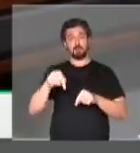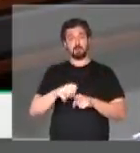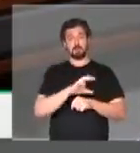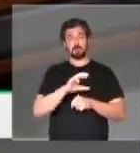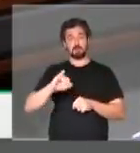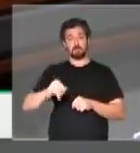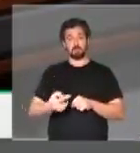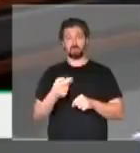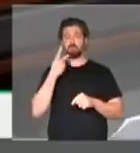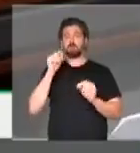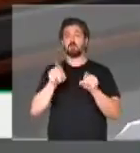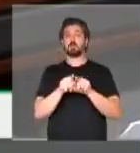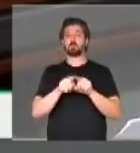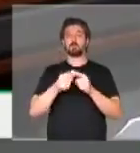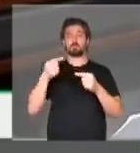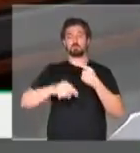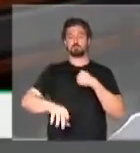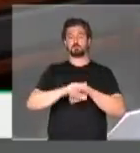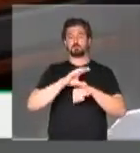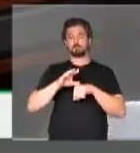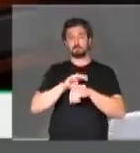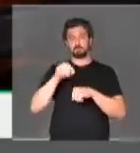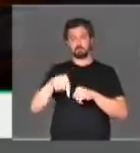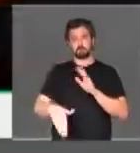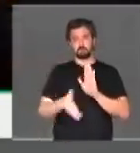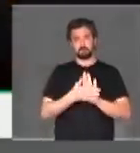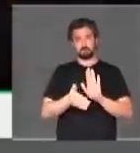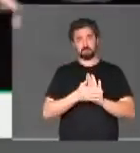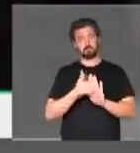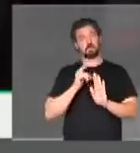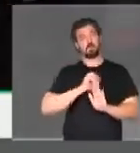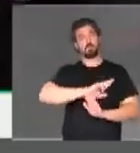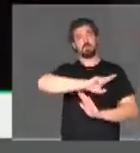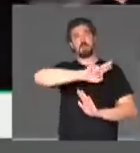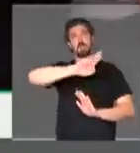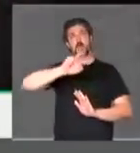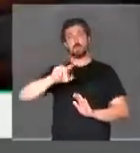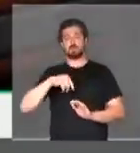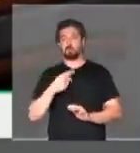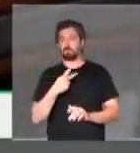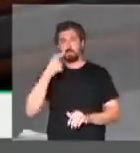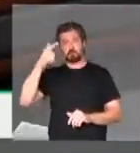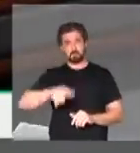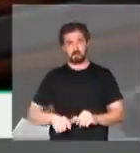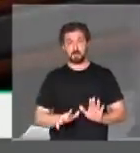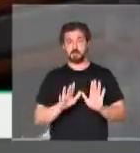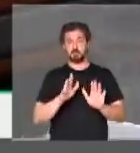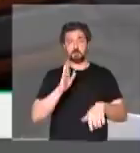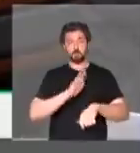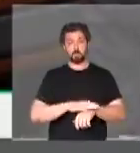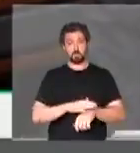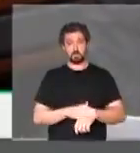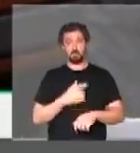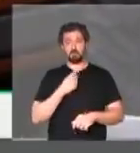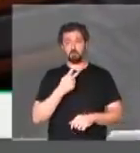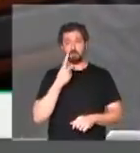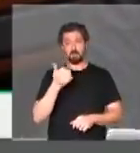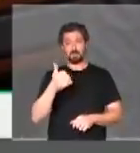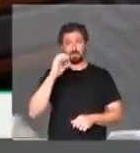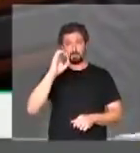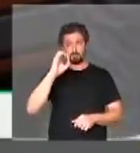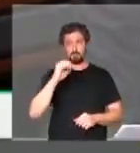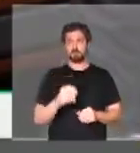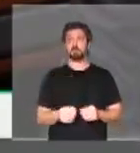falar das inconstitucionalidades dessa proposta, que são muitas. Poderia citar mais, mas pelo tempo vou citar